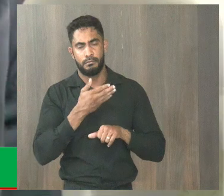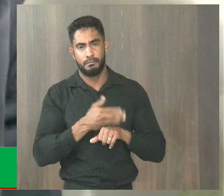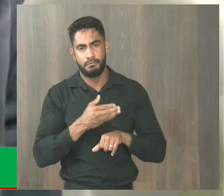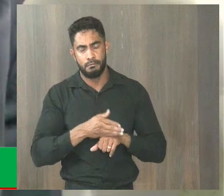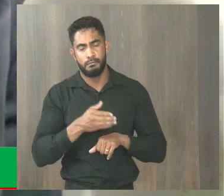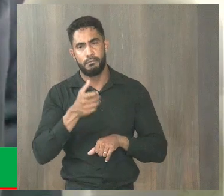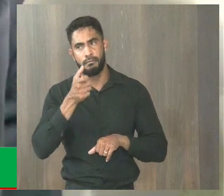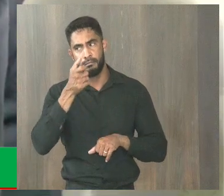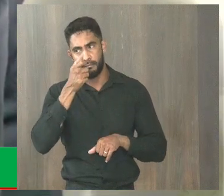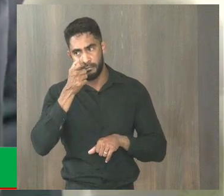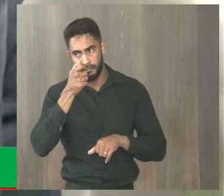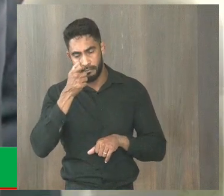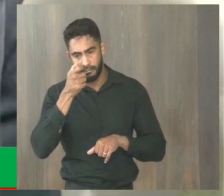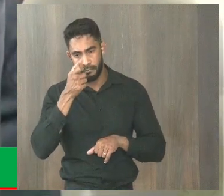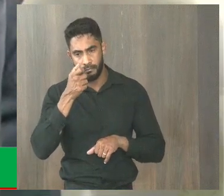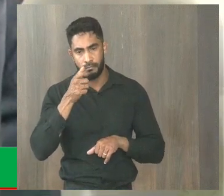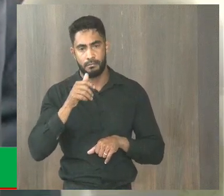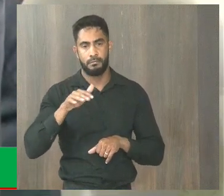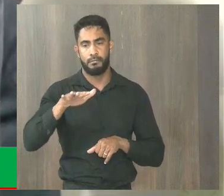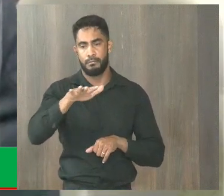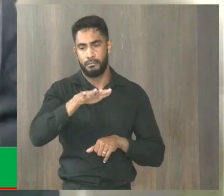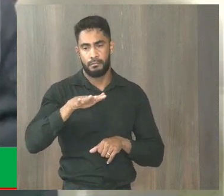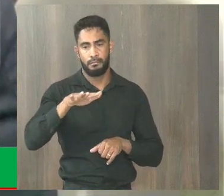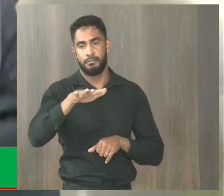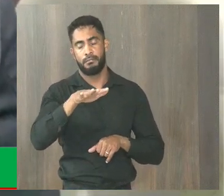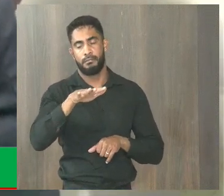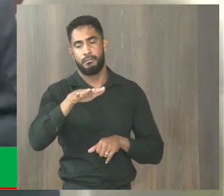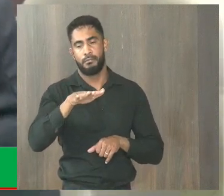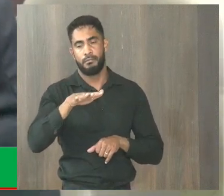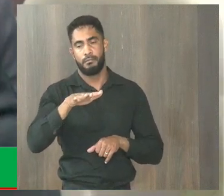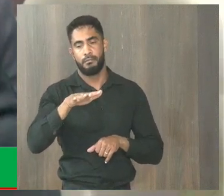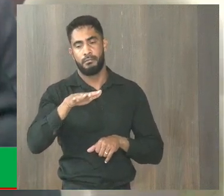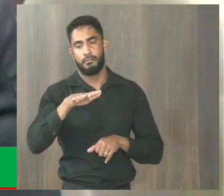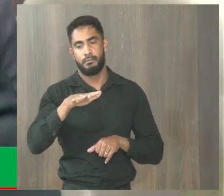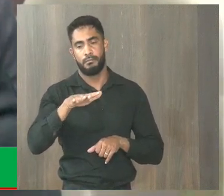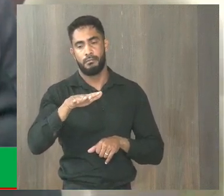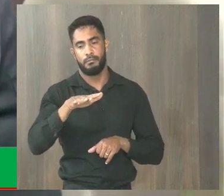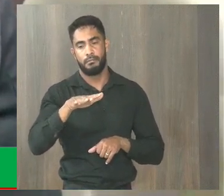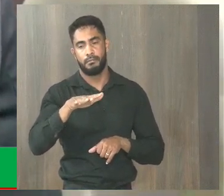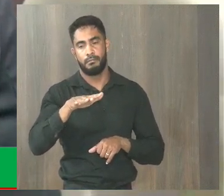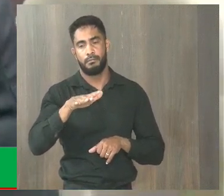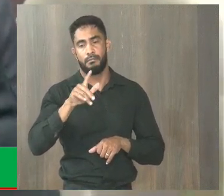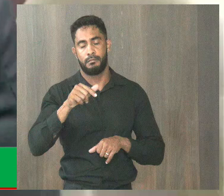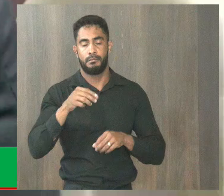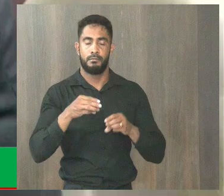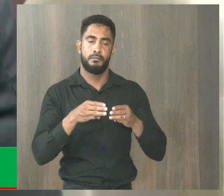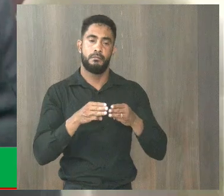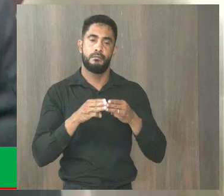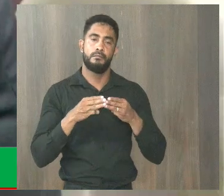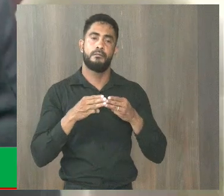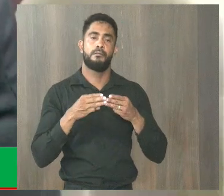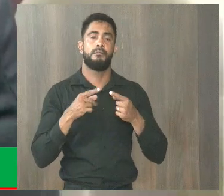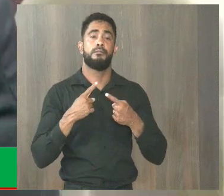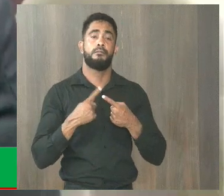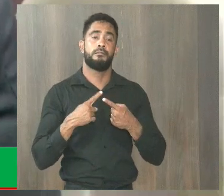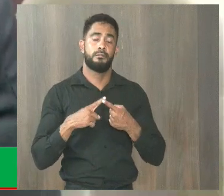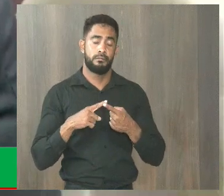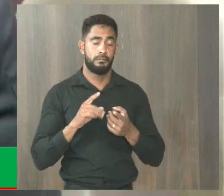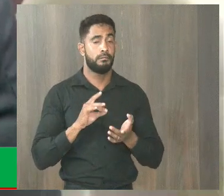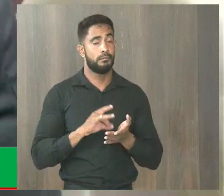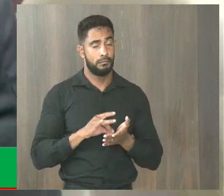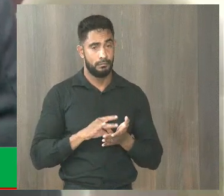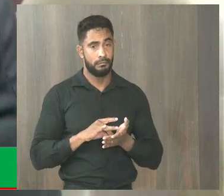lá do seu ambiente, do seu espaço. E essa moção é porque realmente